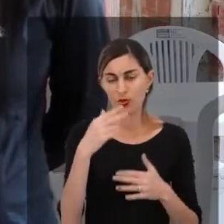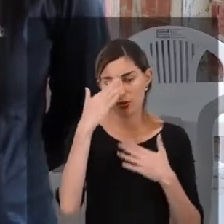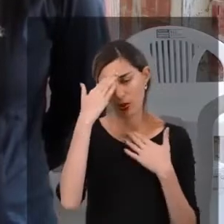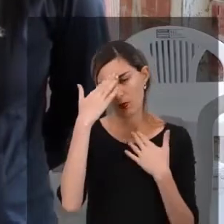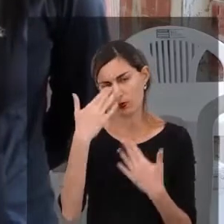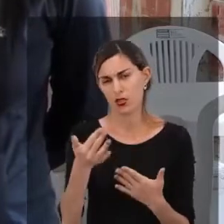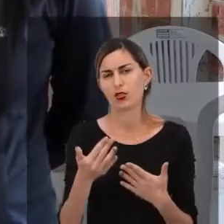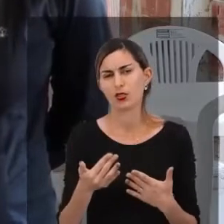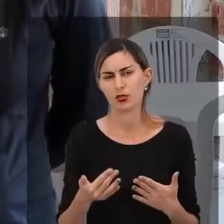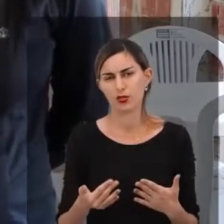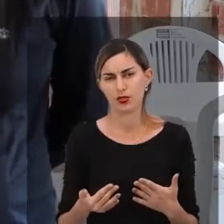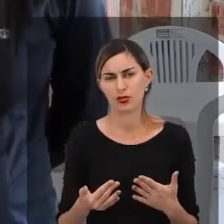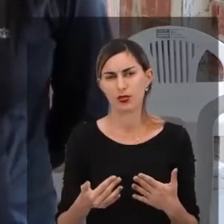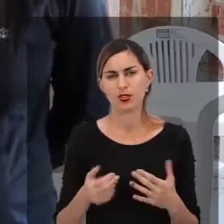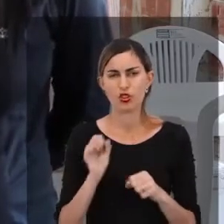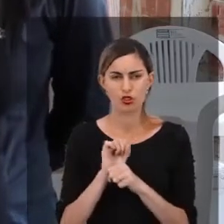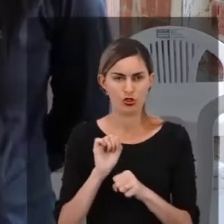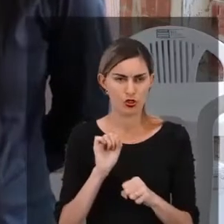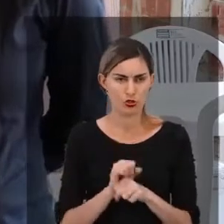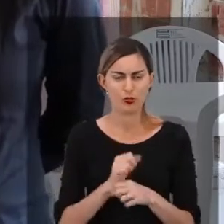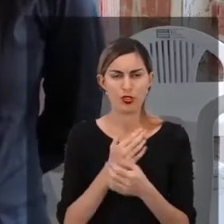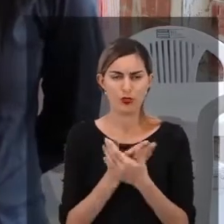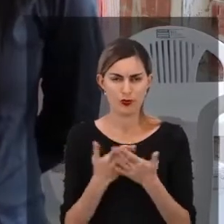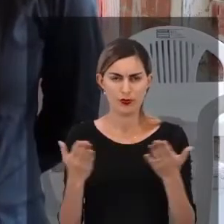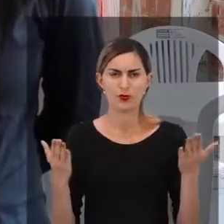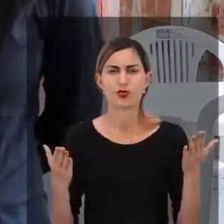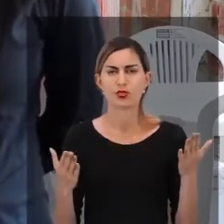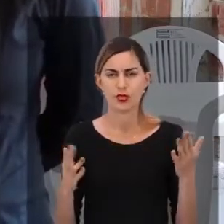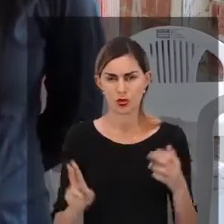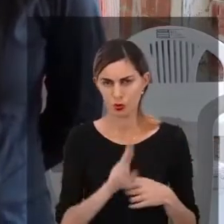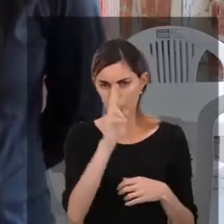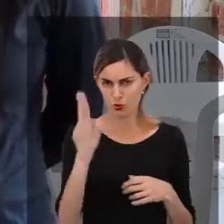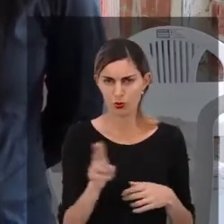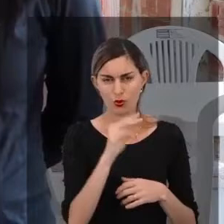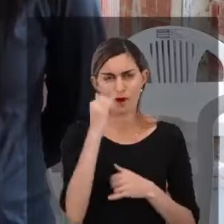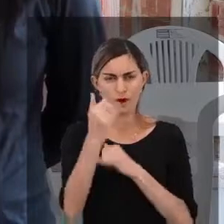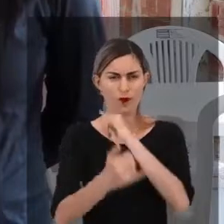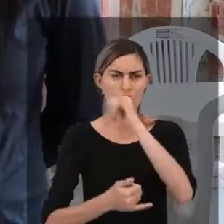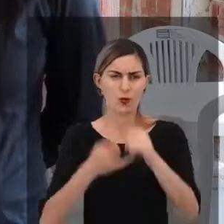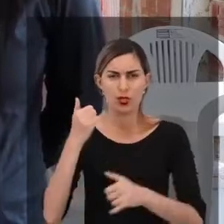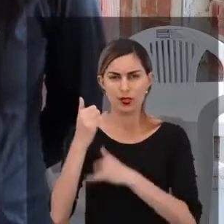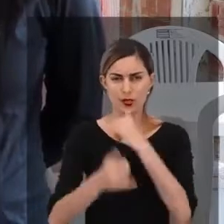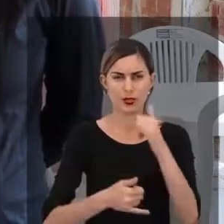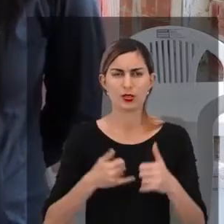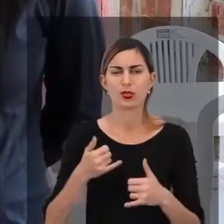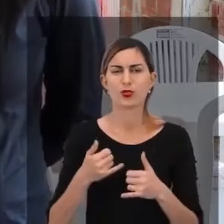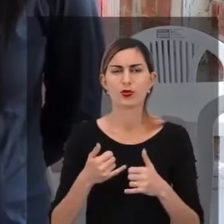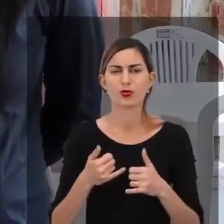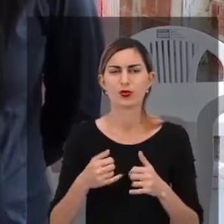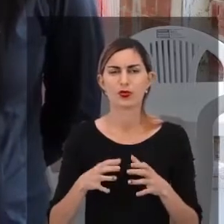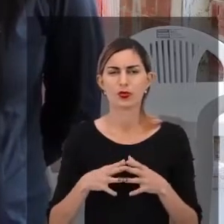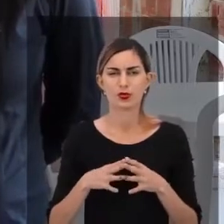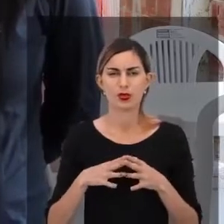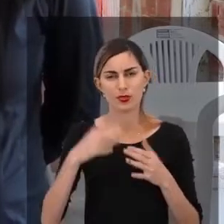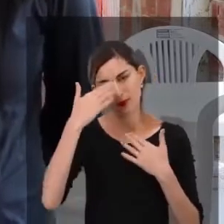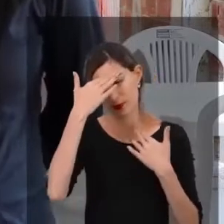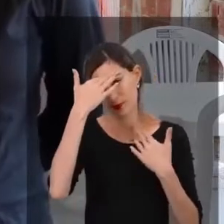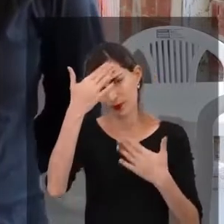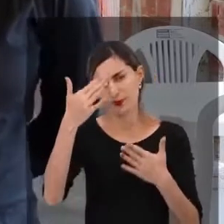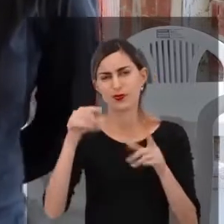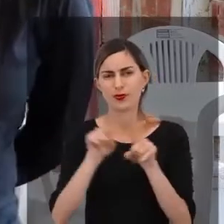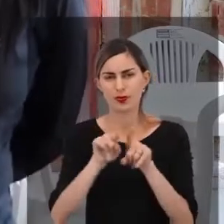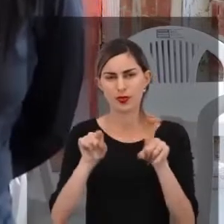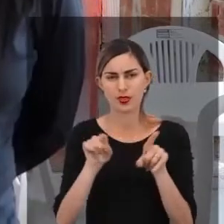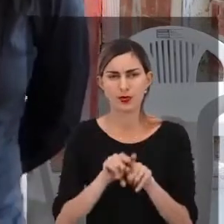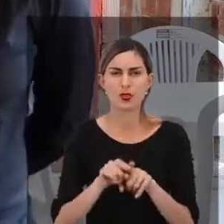de vocês. Obrigada e espero que vocês usufruem dessa informação.